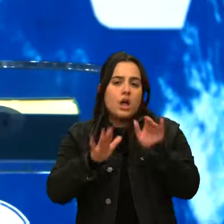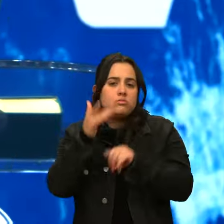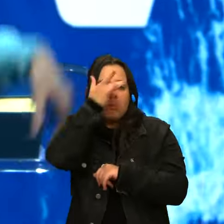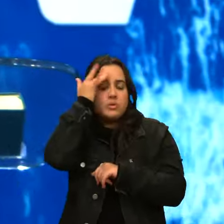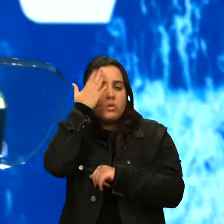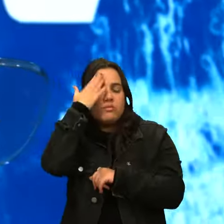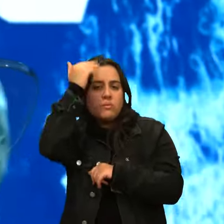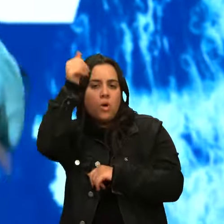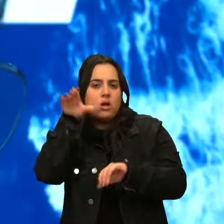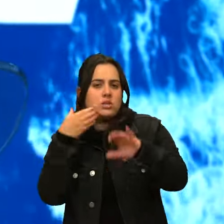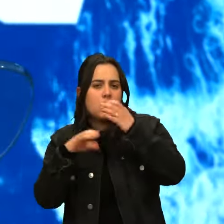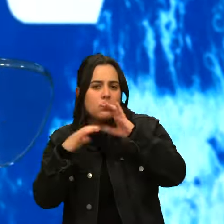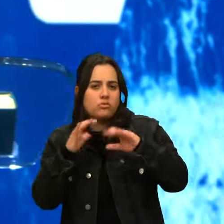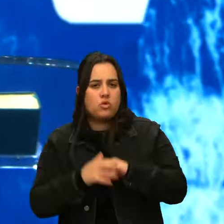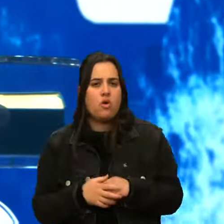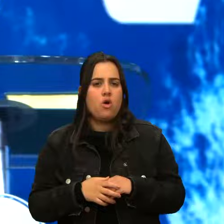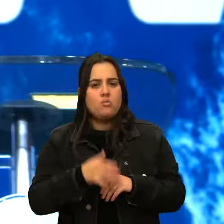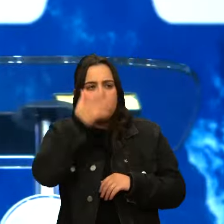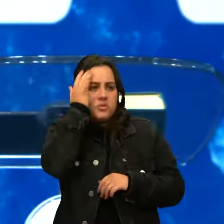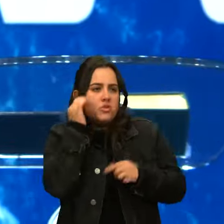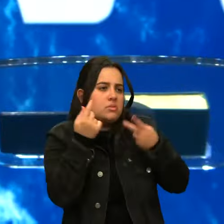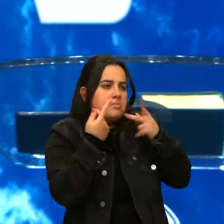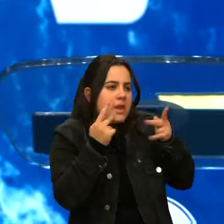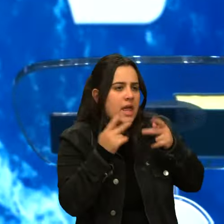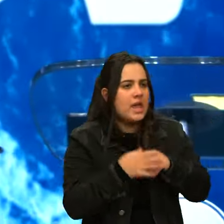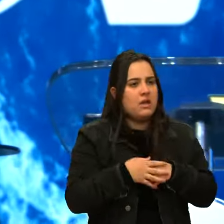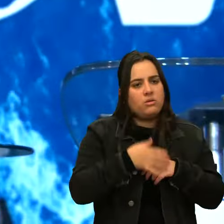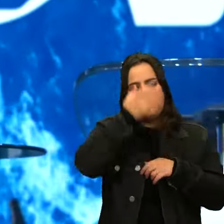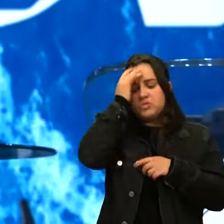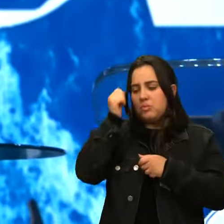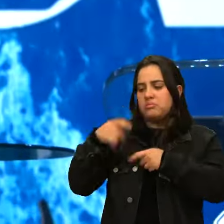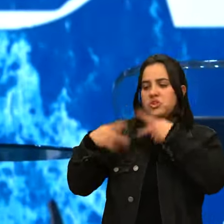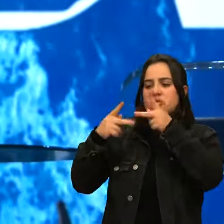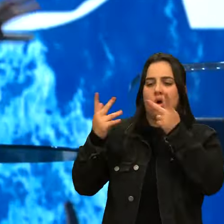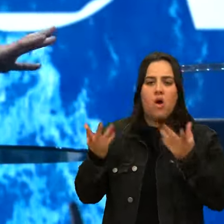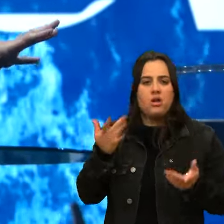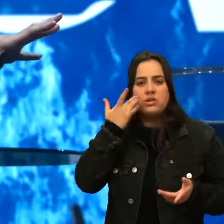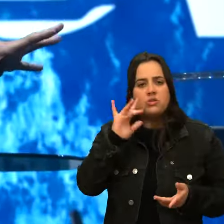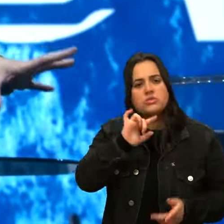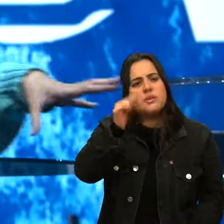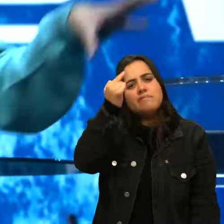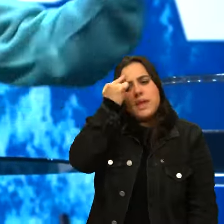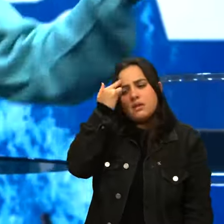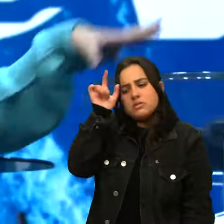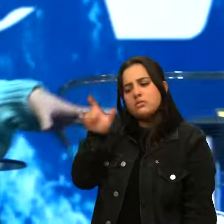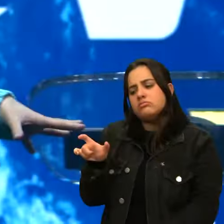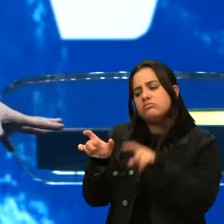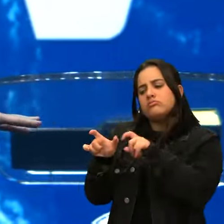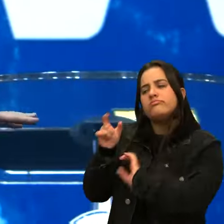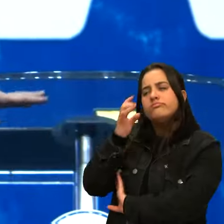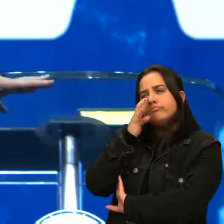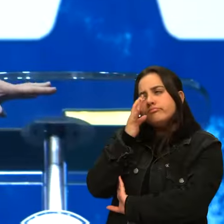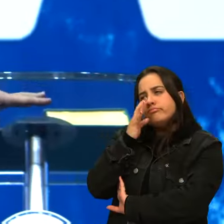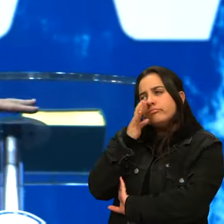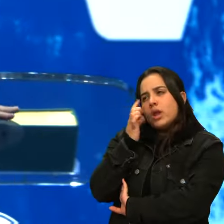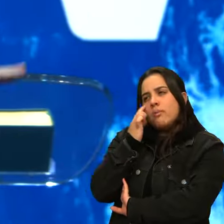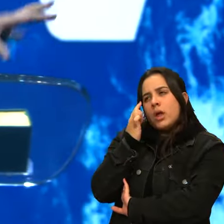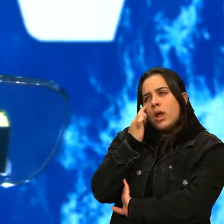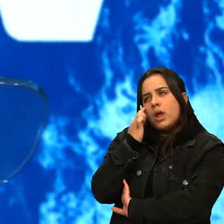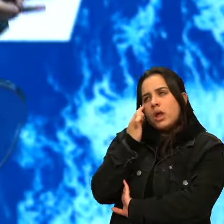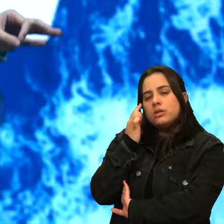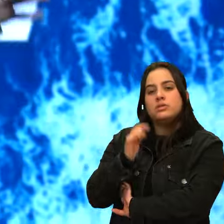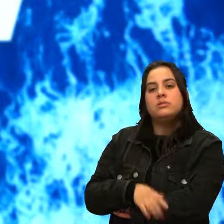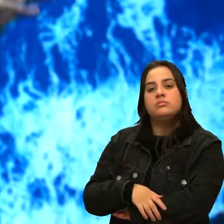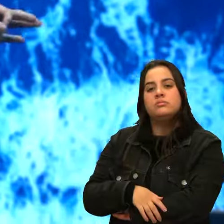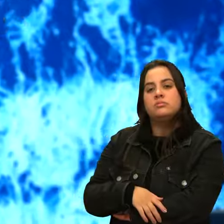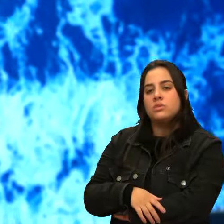um pregador, não sei, um TikToker. Pensa em alguém, pensa nessa pessoa, compartilha com a pessoa do lado.